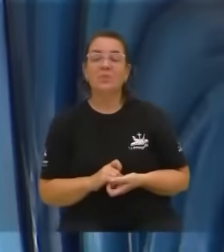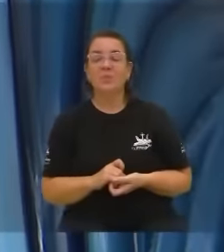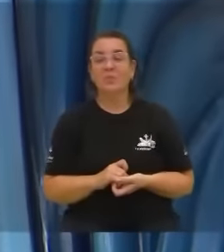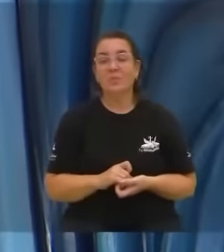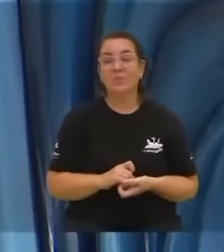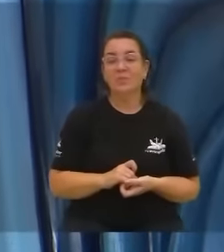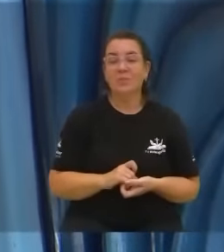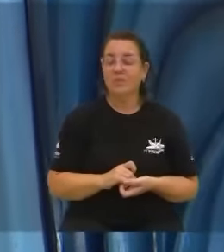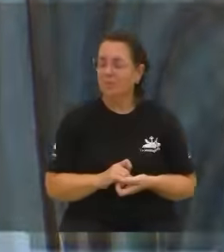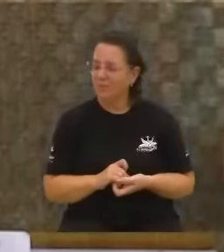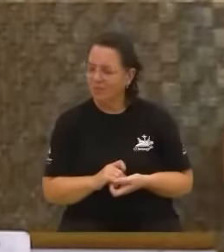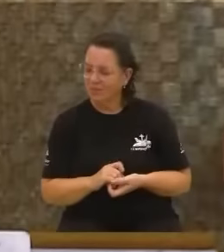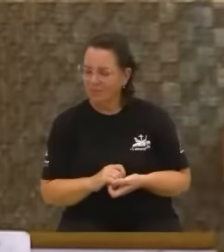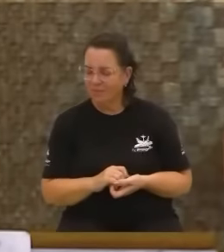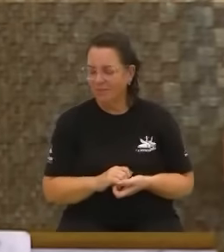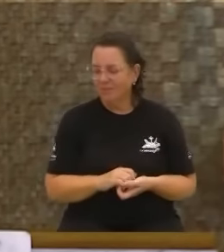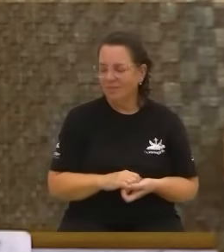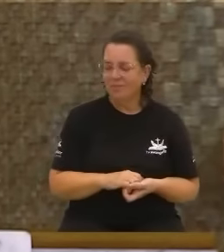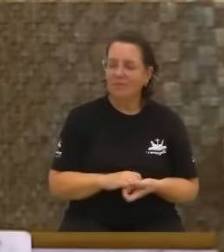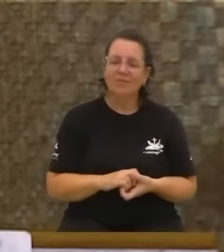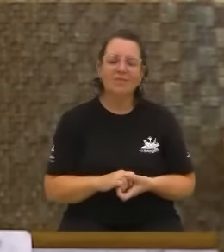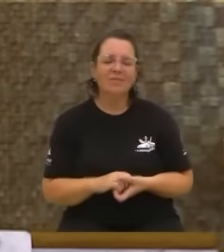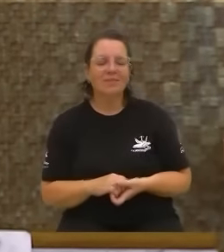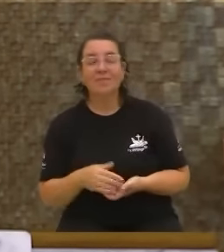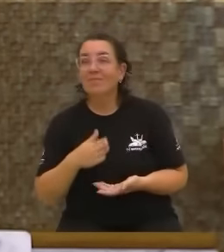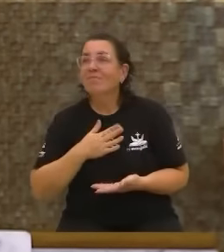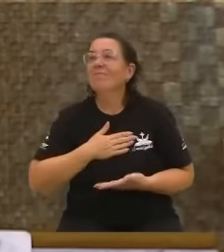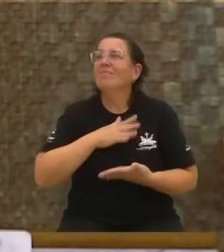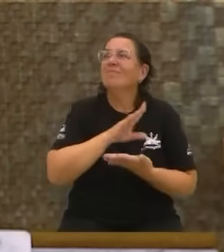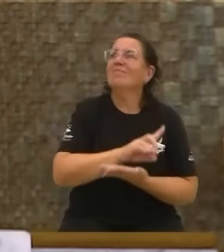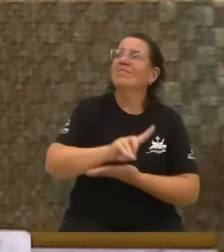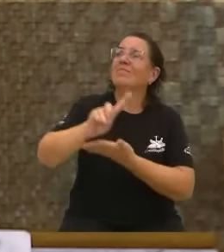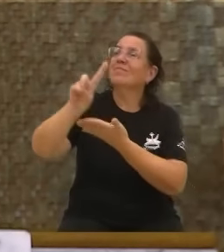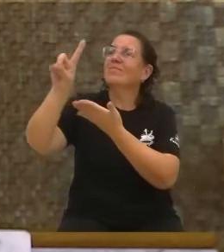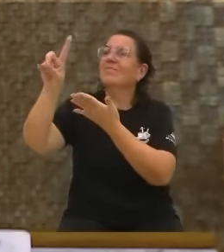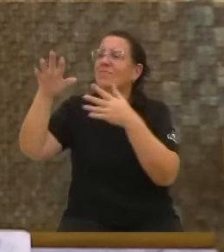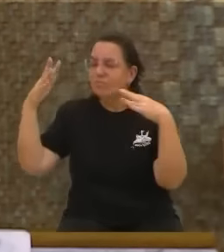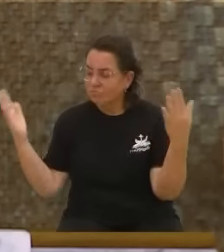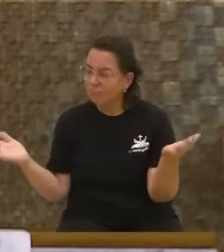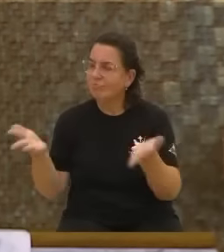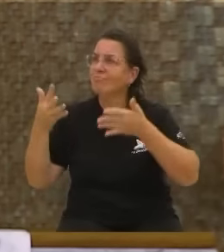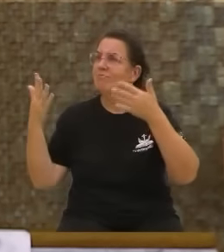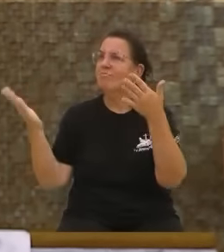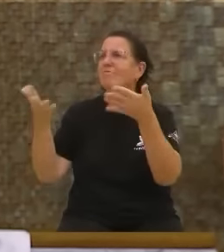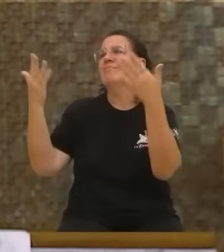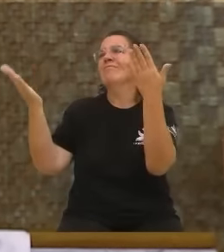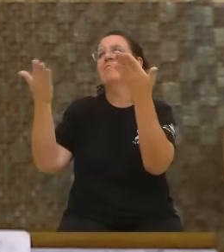louvarei. Ó meu Deus, quero exaltar-vos, ó meu